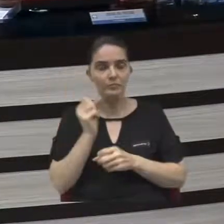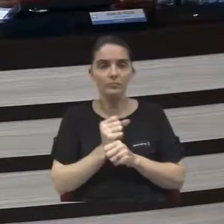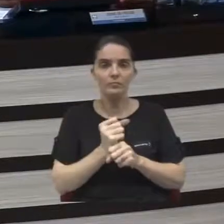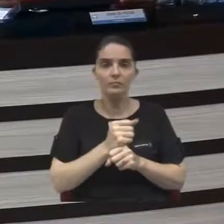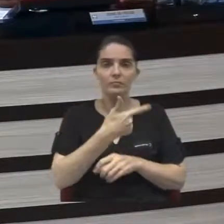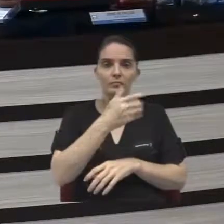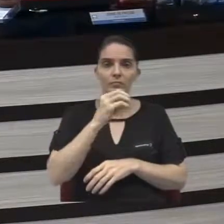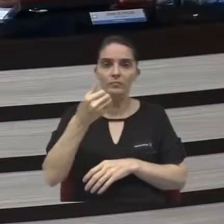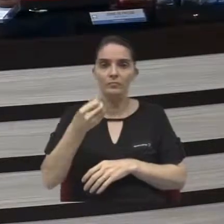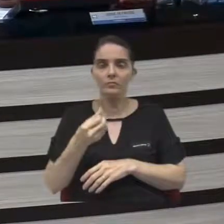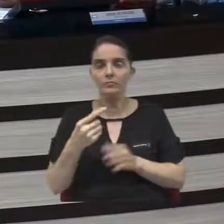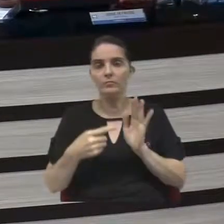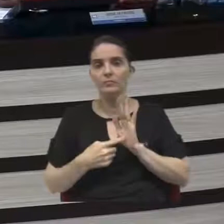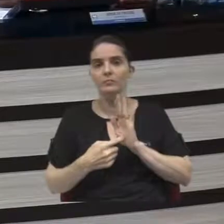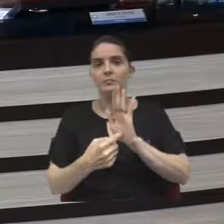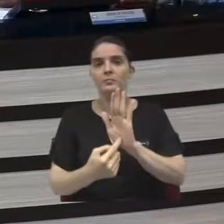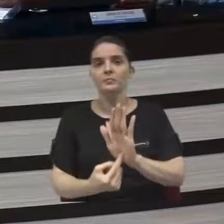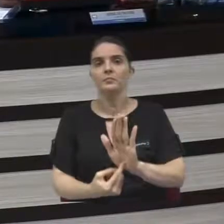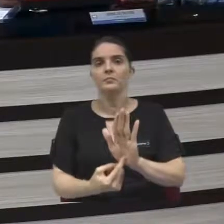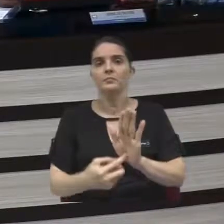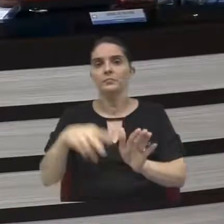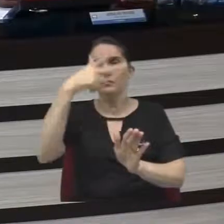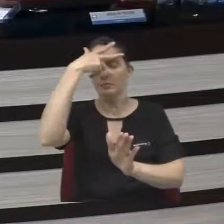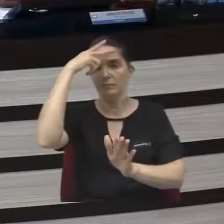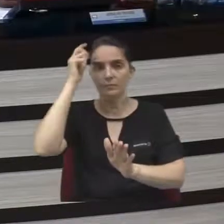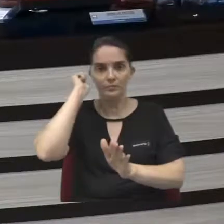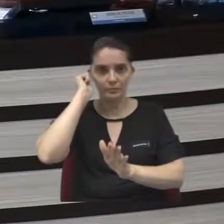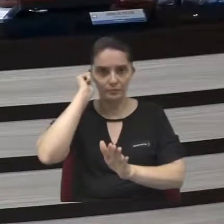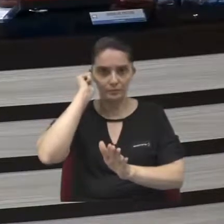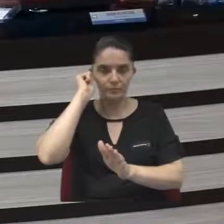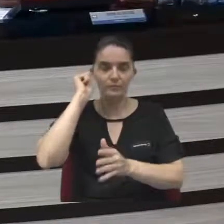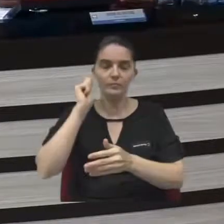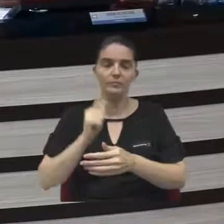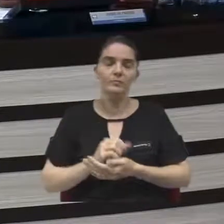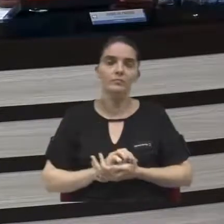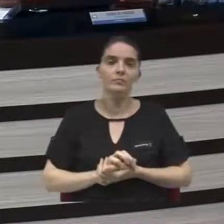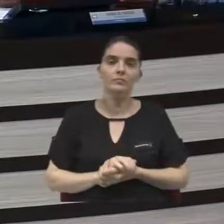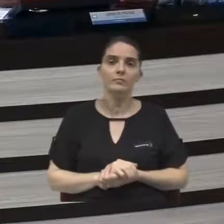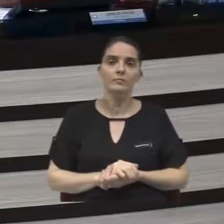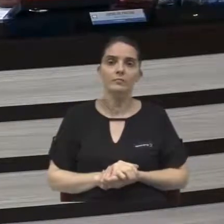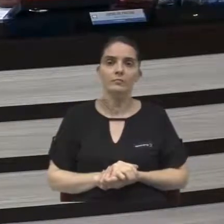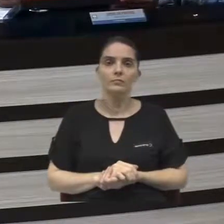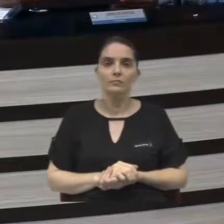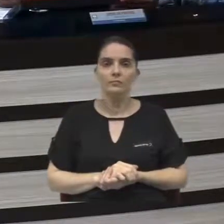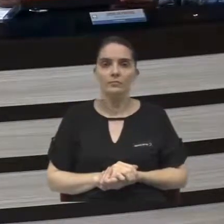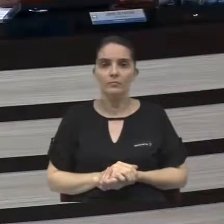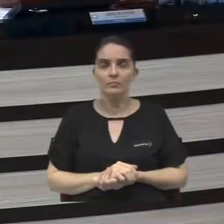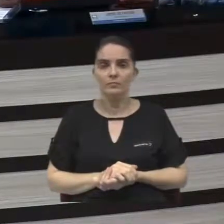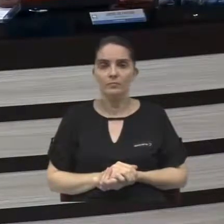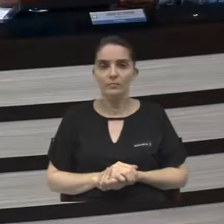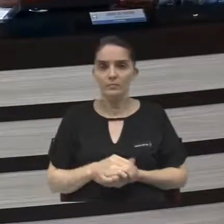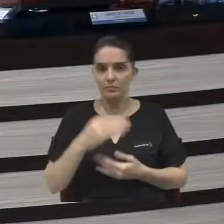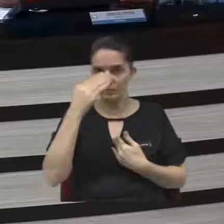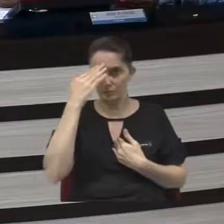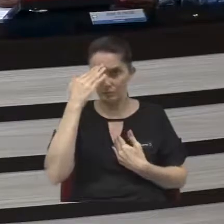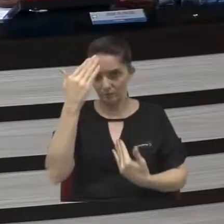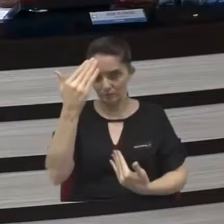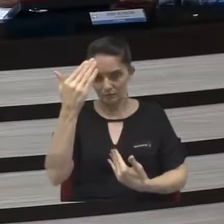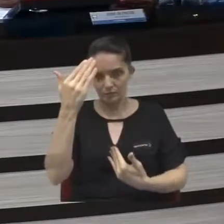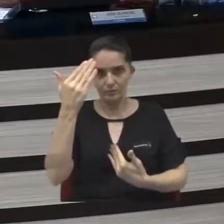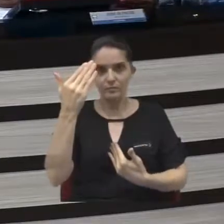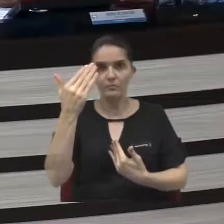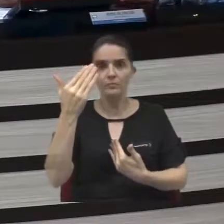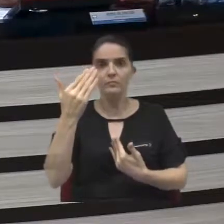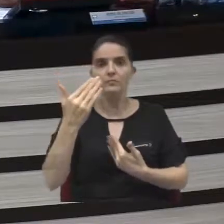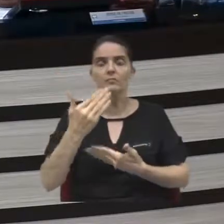2016, apresentadas pela Prefeitura desse município. Ao ensejo, renova a Vossa Excelência meus protestos